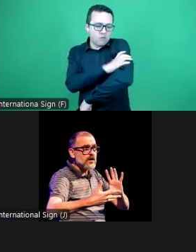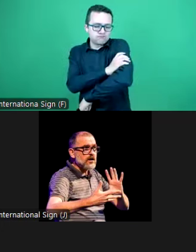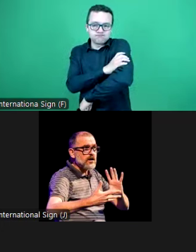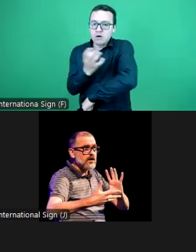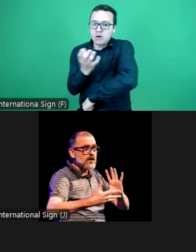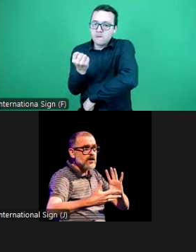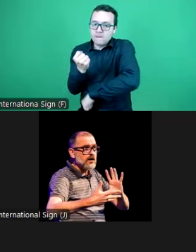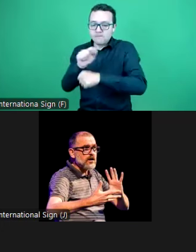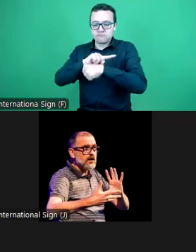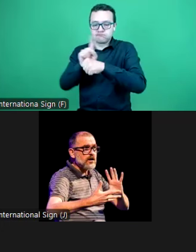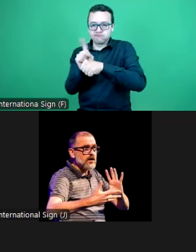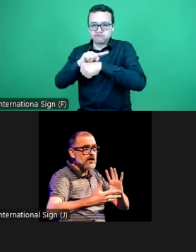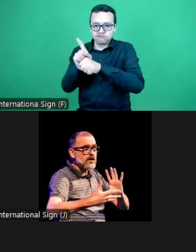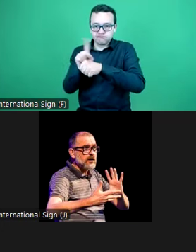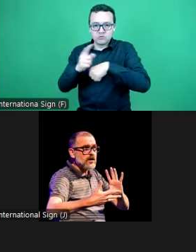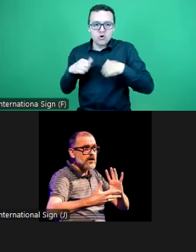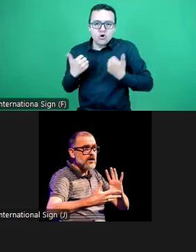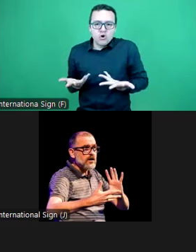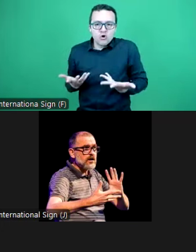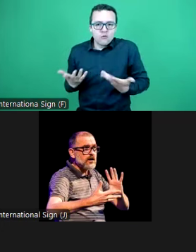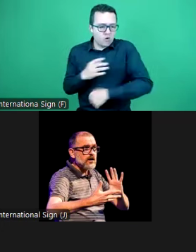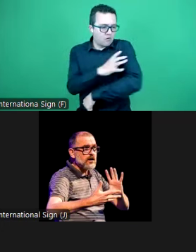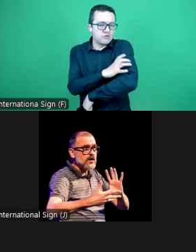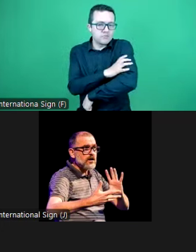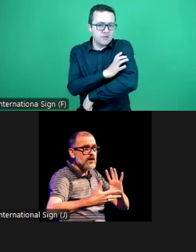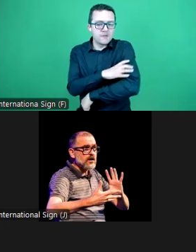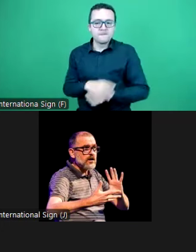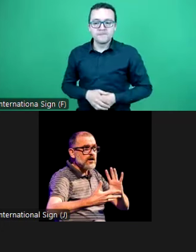o problema de hipertensão arterial.